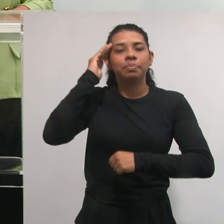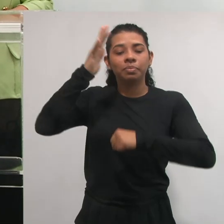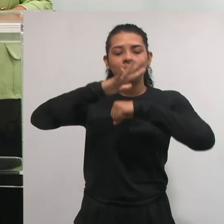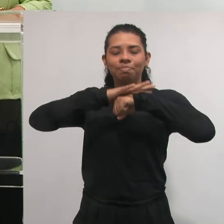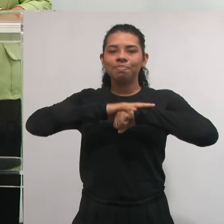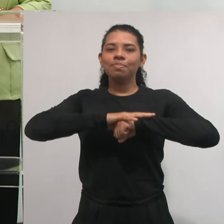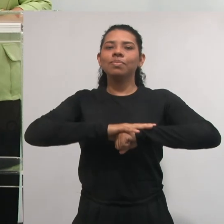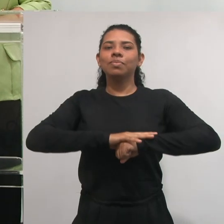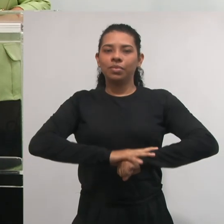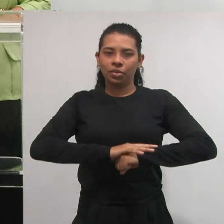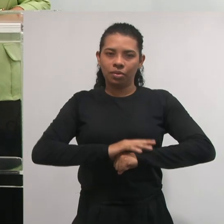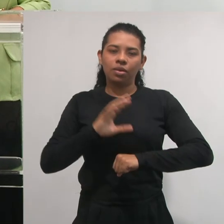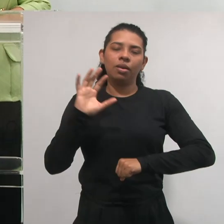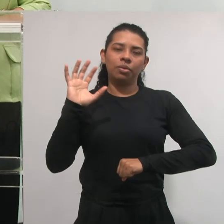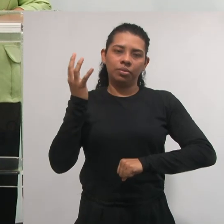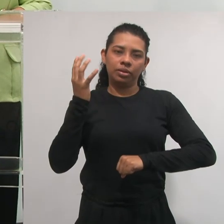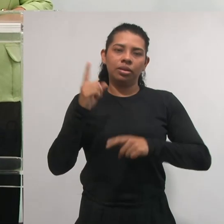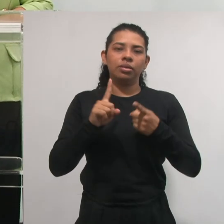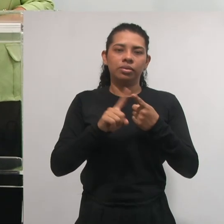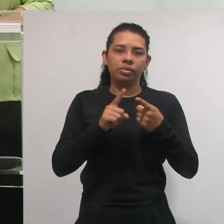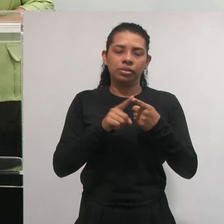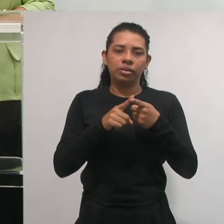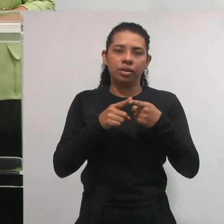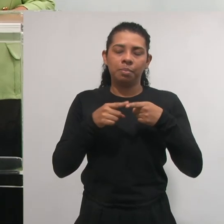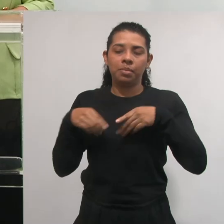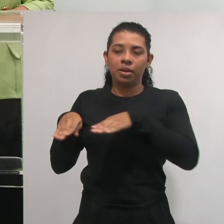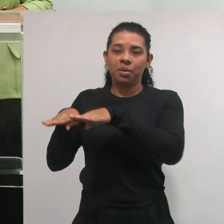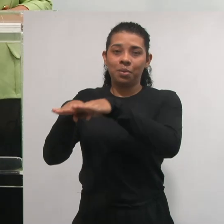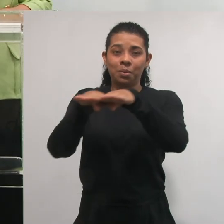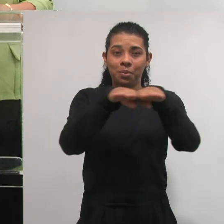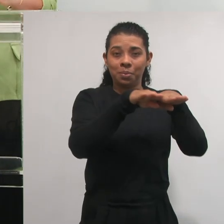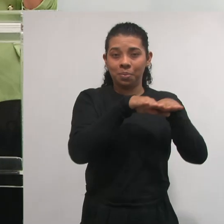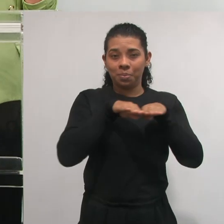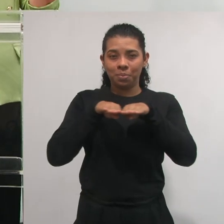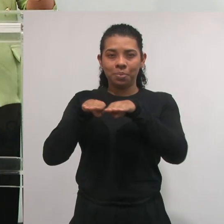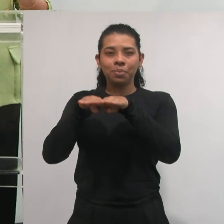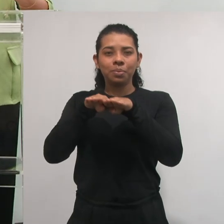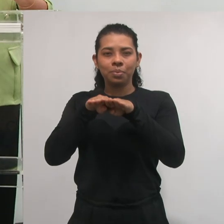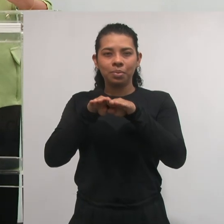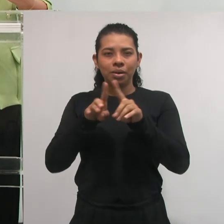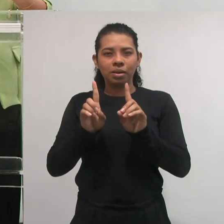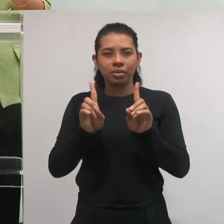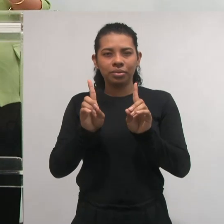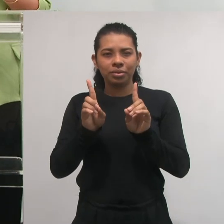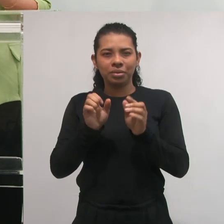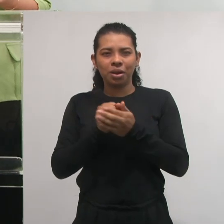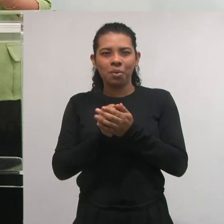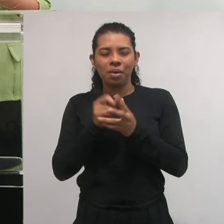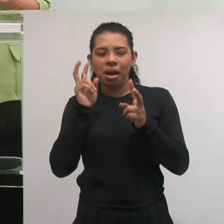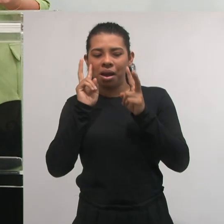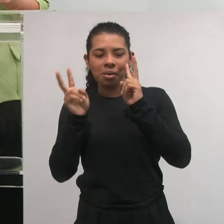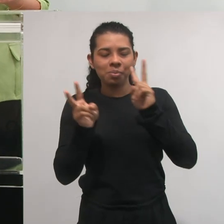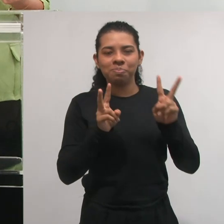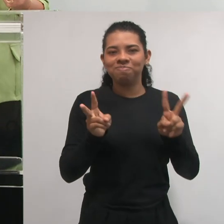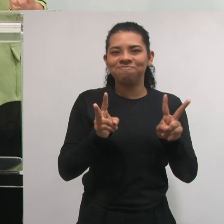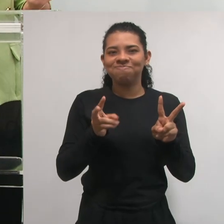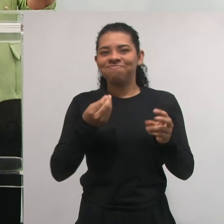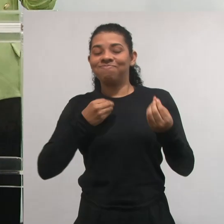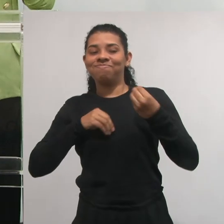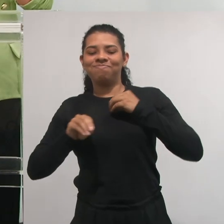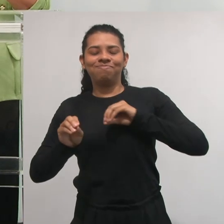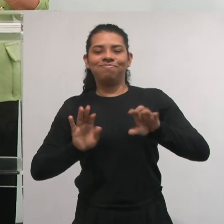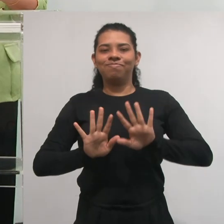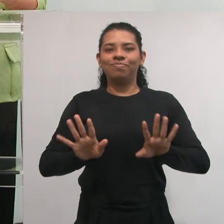segregação, essas disparidades, essa desigualdade, não de forma aleatória, né? Mas a gente tem aí